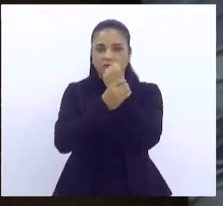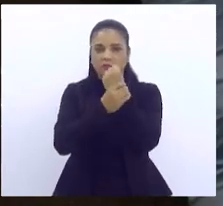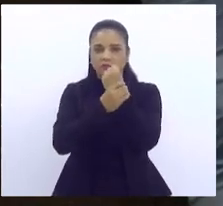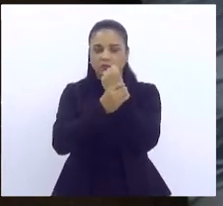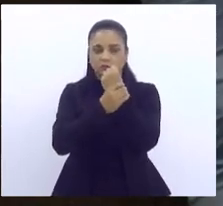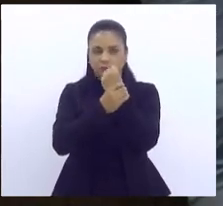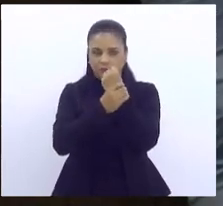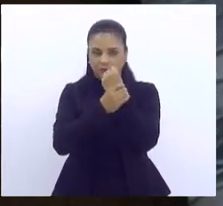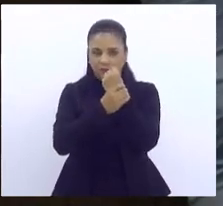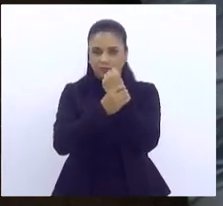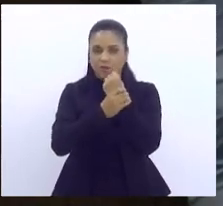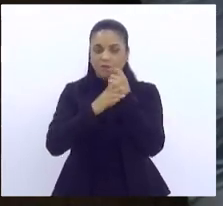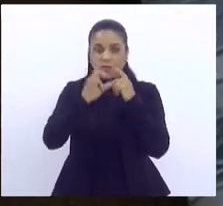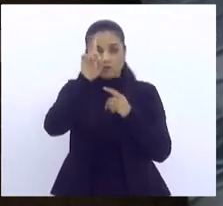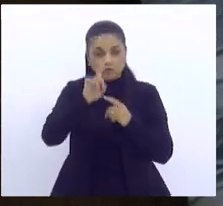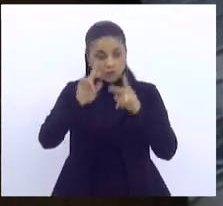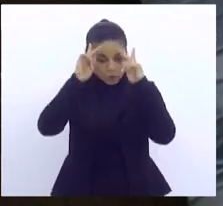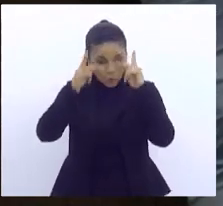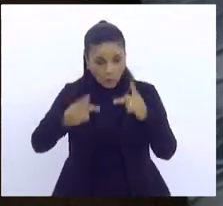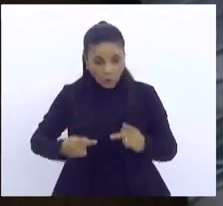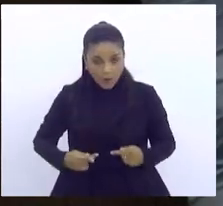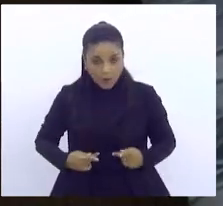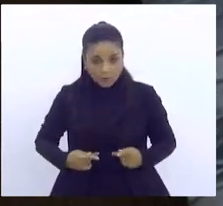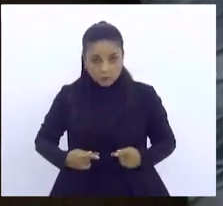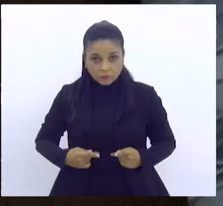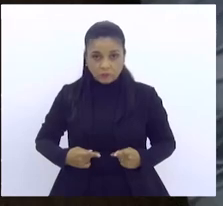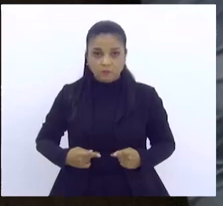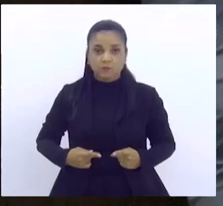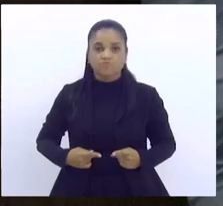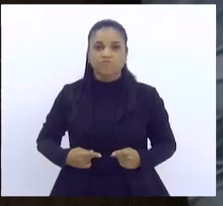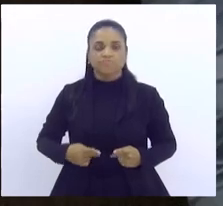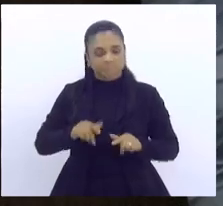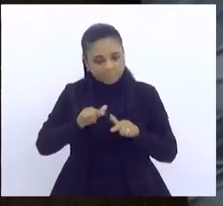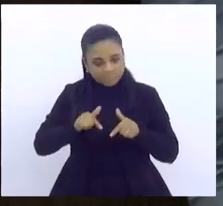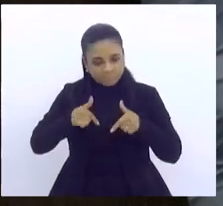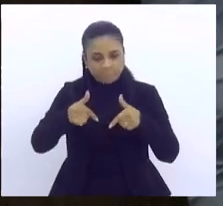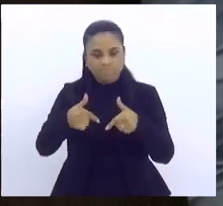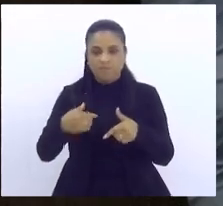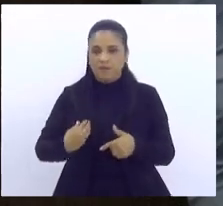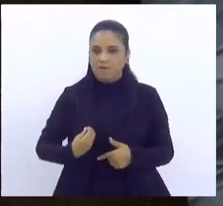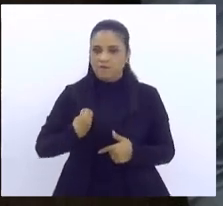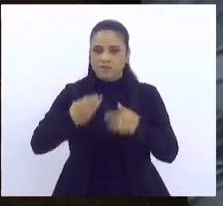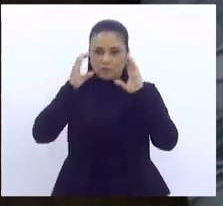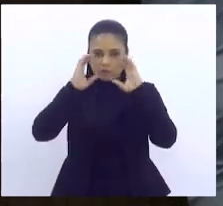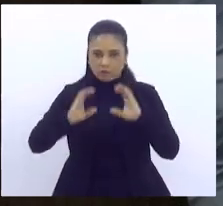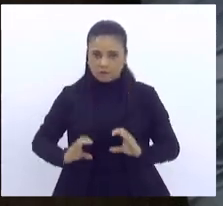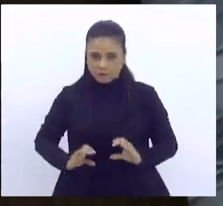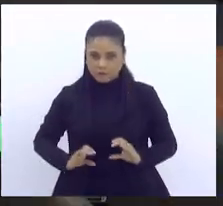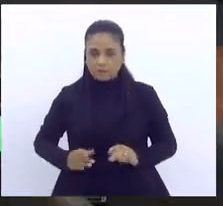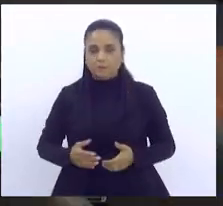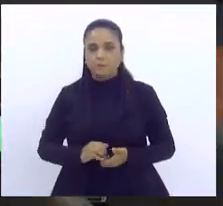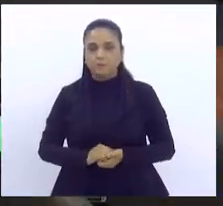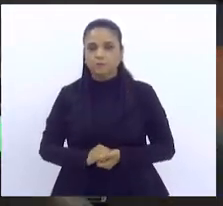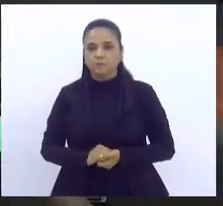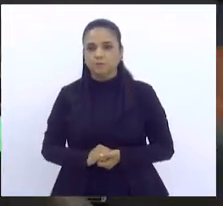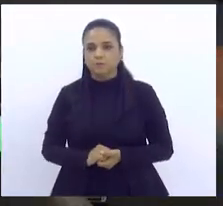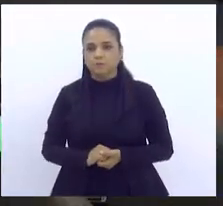para que os direitos humanos, na sua totalidade, sejam efetivados na vida do cidadão.